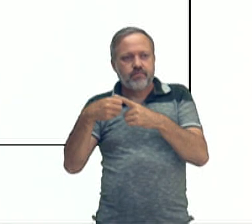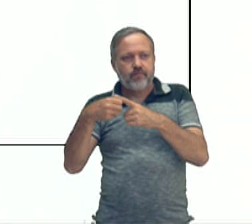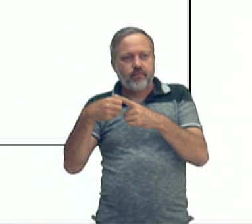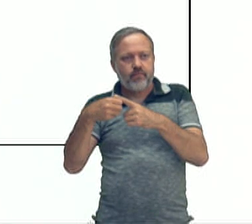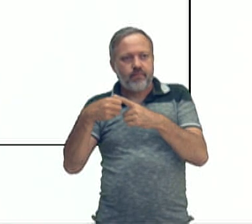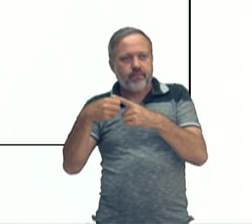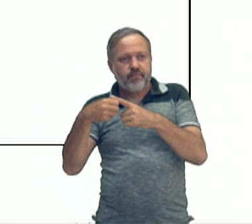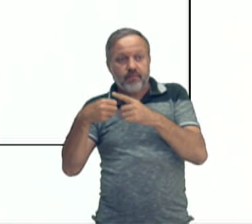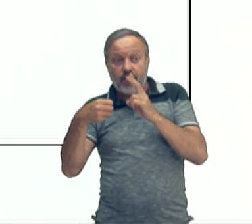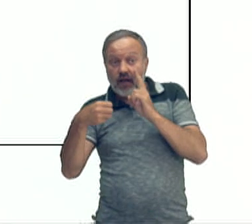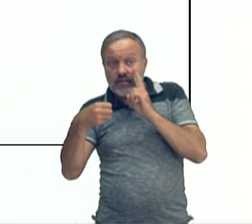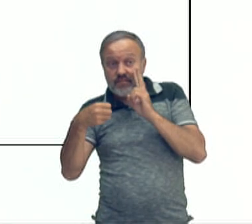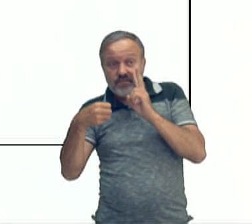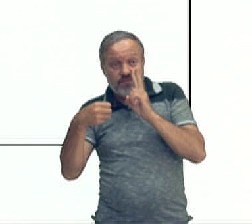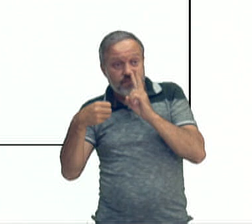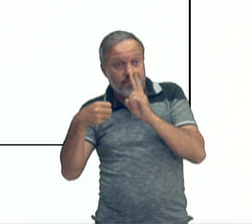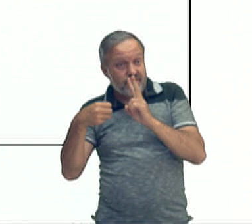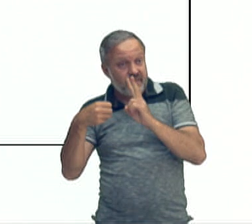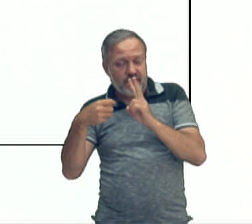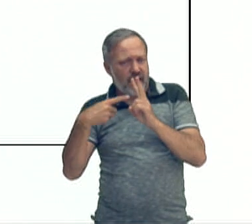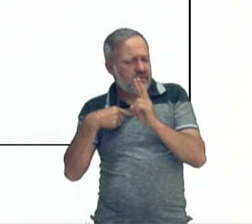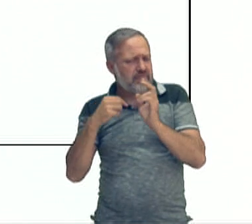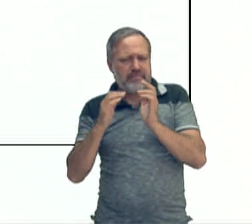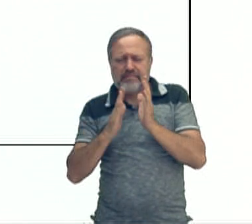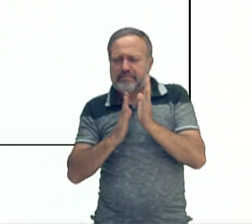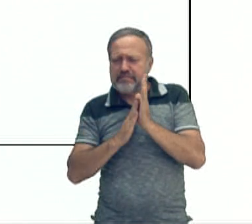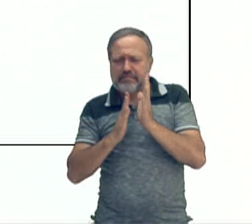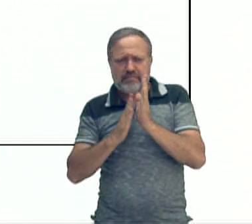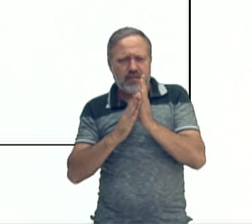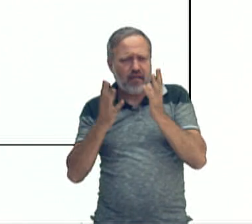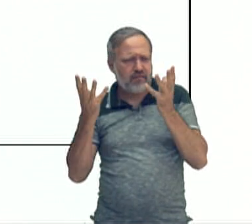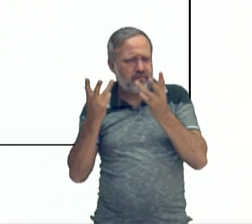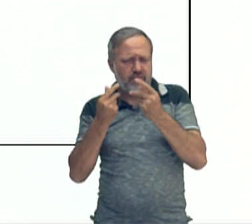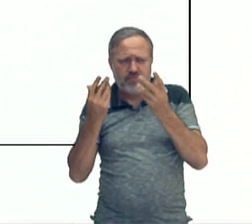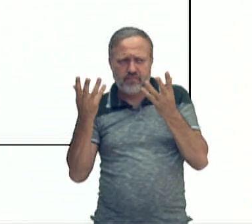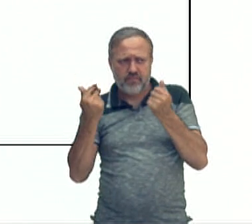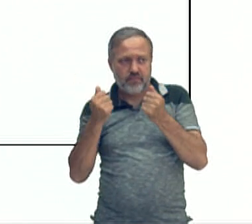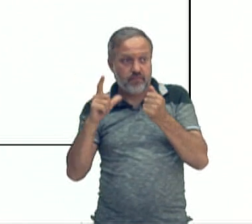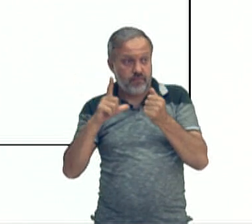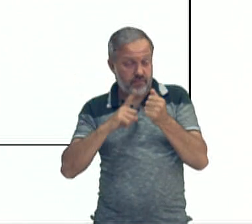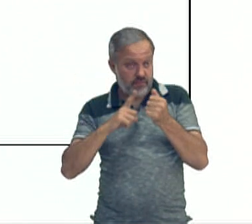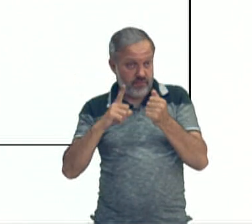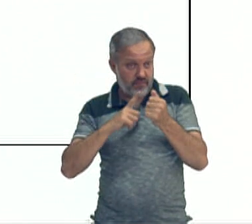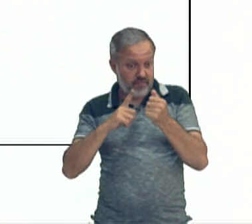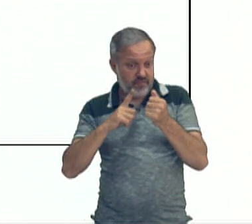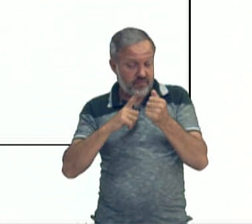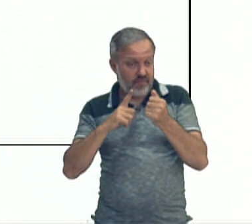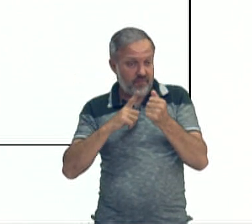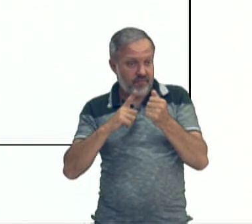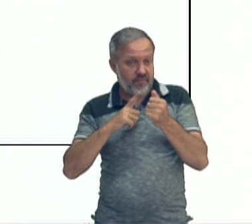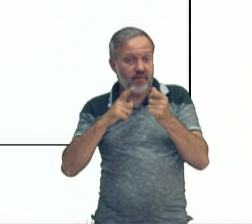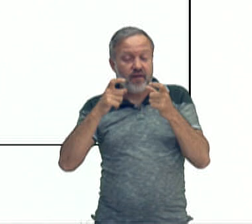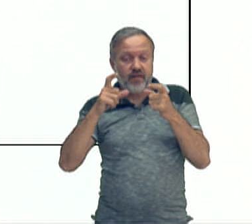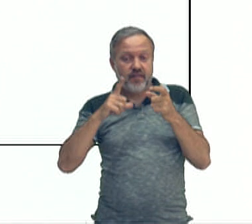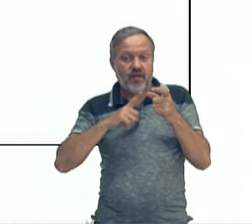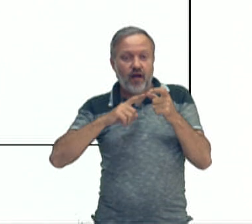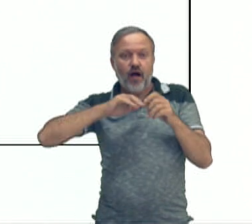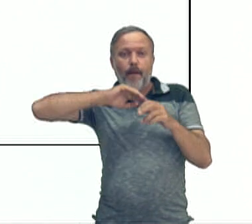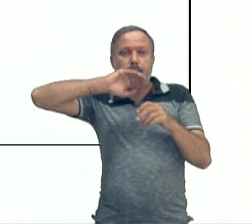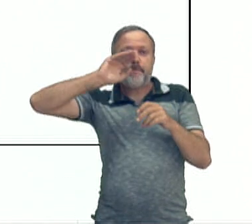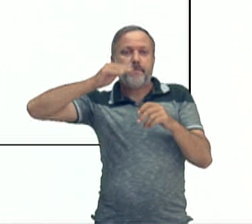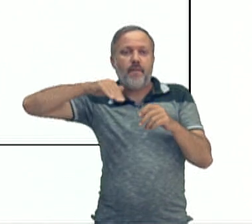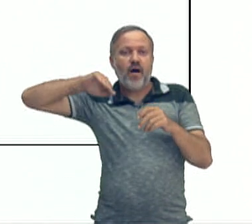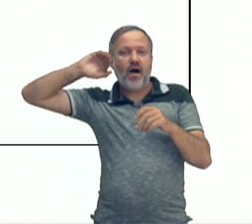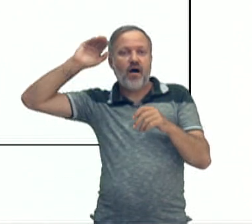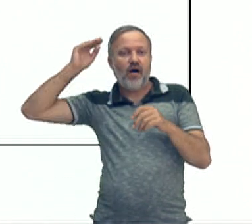com aquelas pirâmides maravilhosas. Gente, isso aí não é para qualquer um. Eles tinham um aqueduto que saía água das montanhas, bombeando